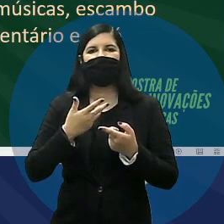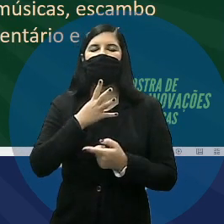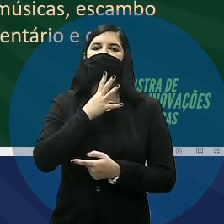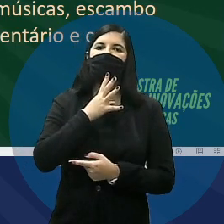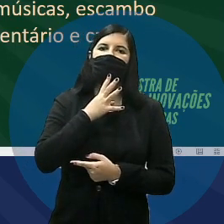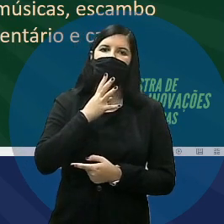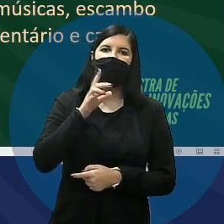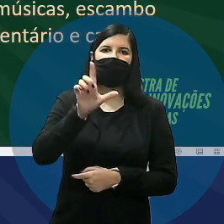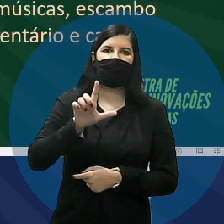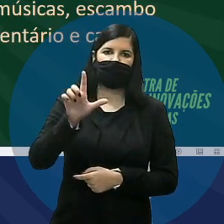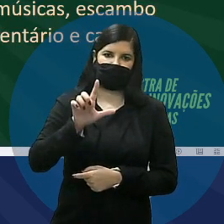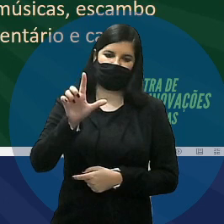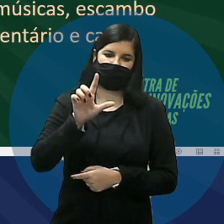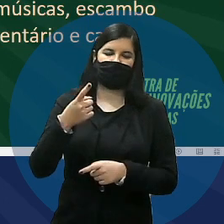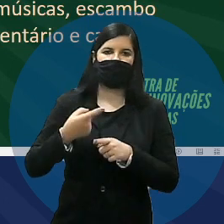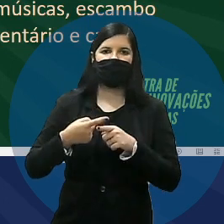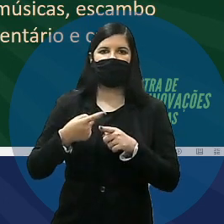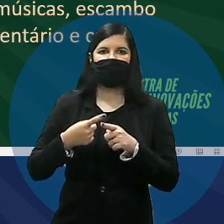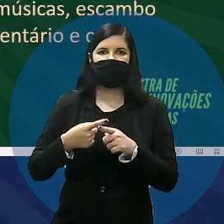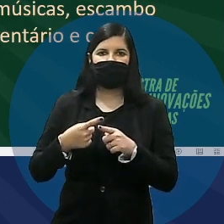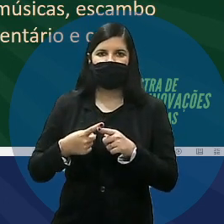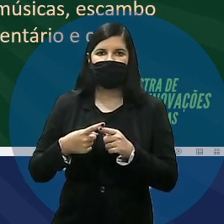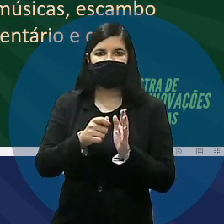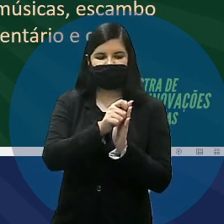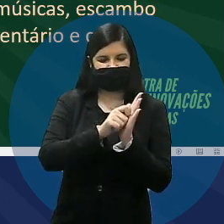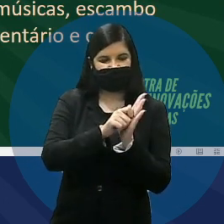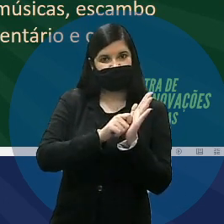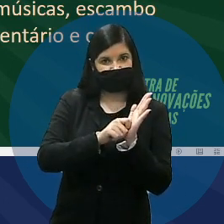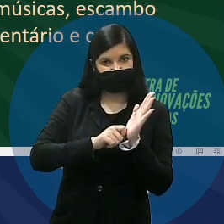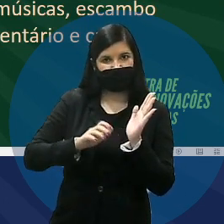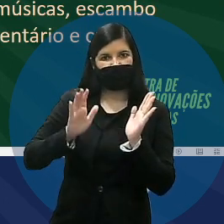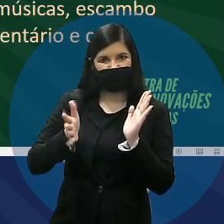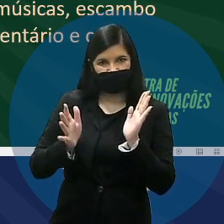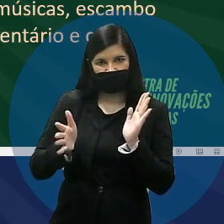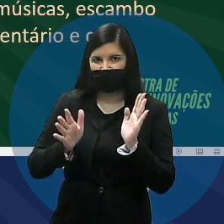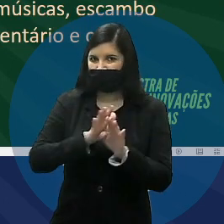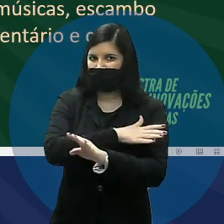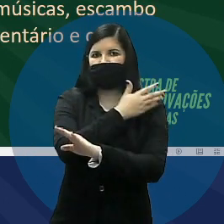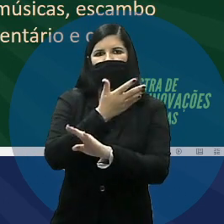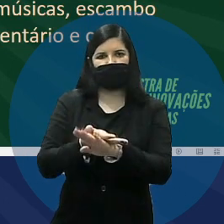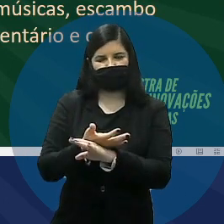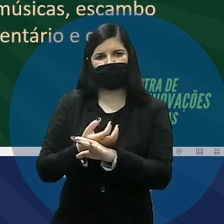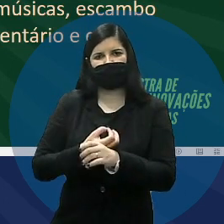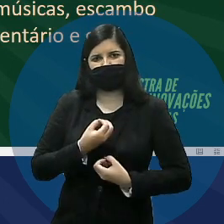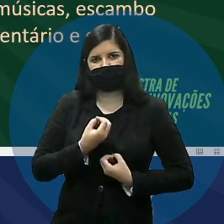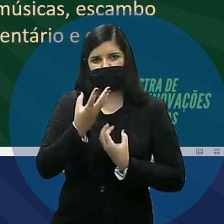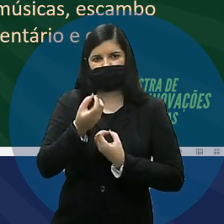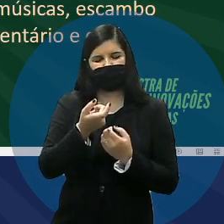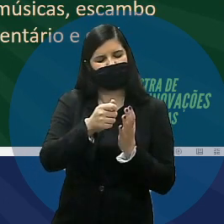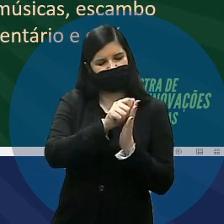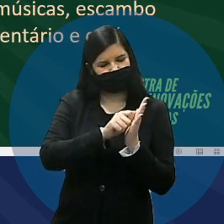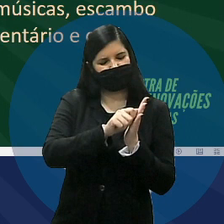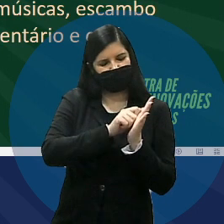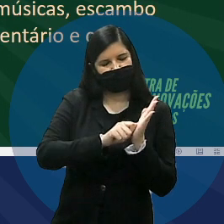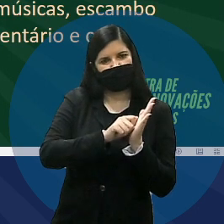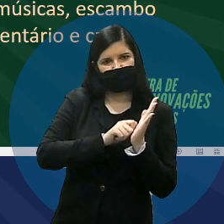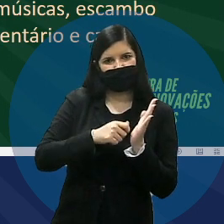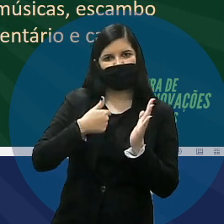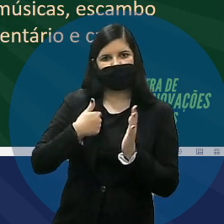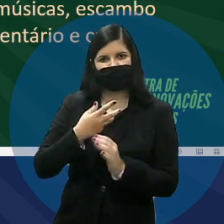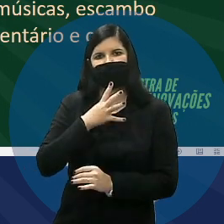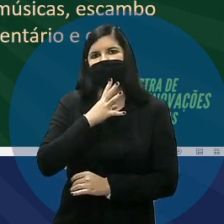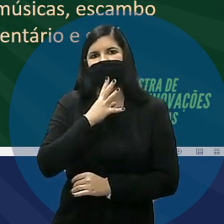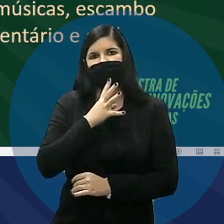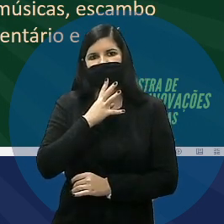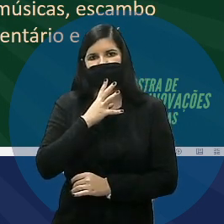da literatura, porque já escrevo até hoje poesia, já publiquei algumas coisas, então eu